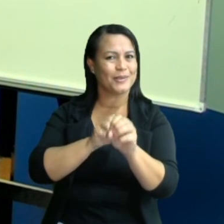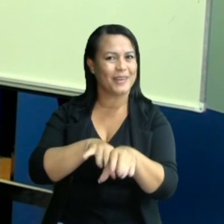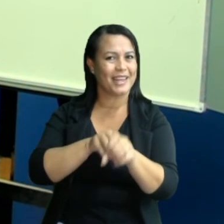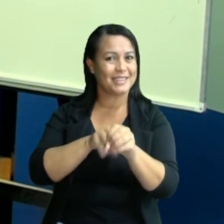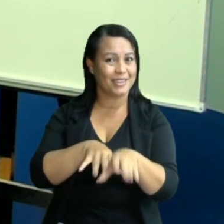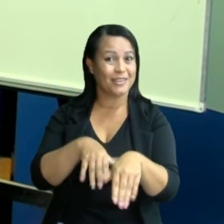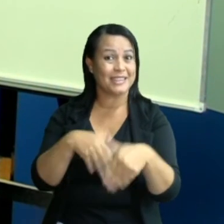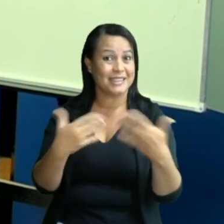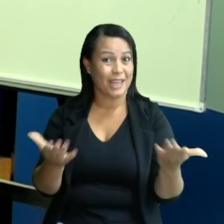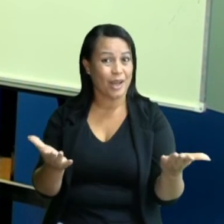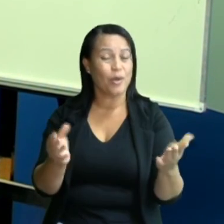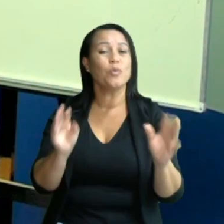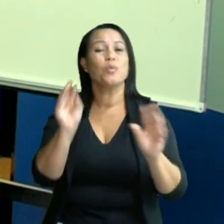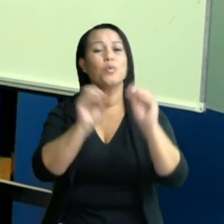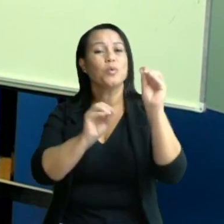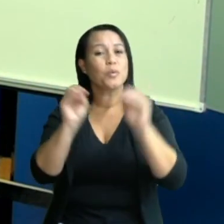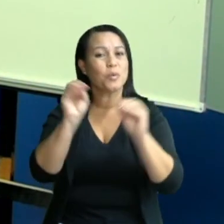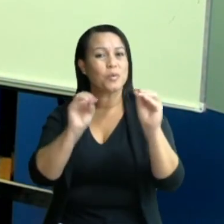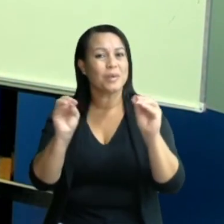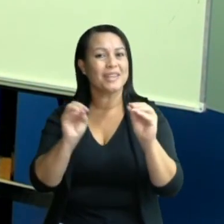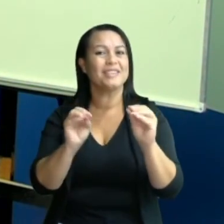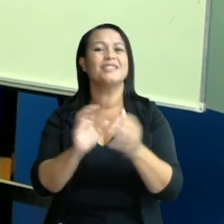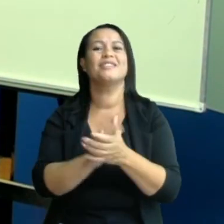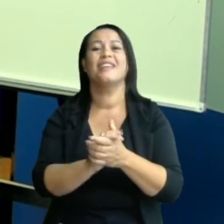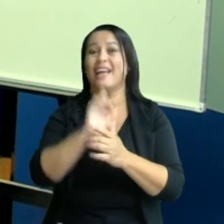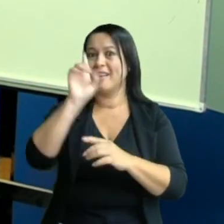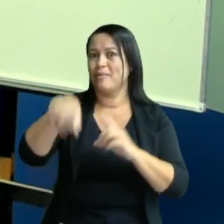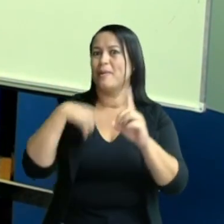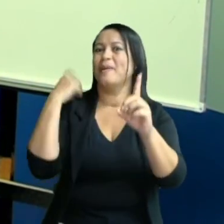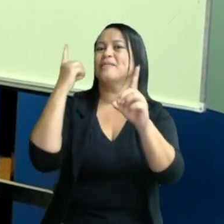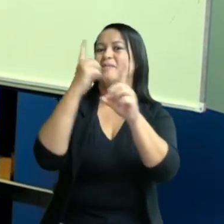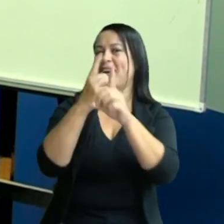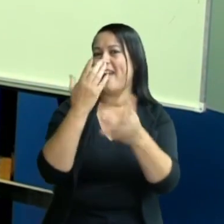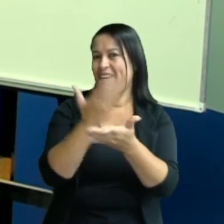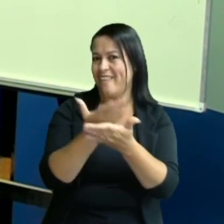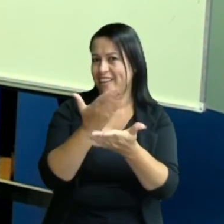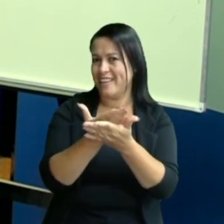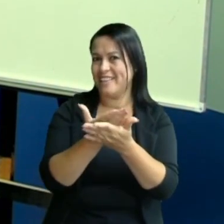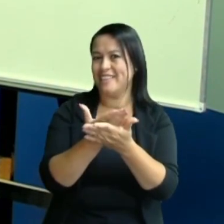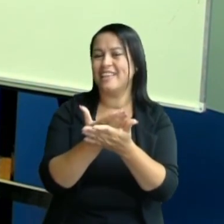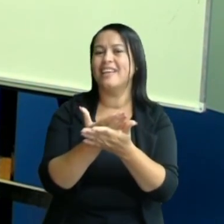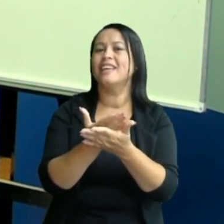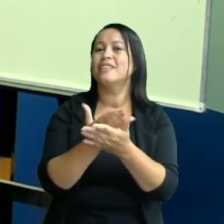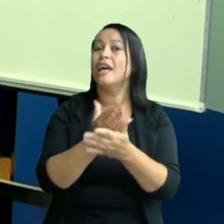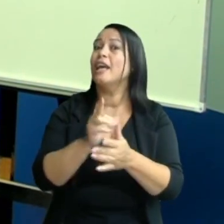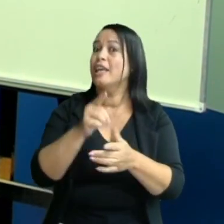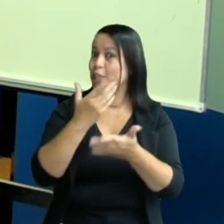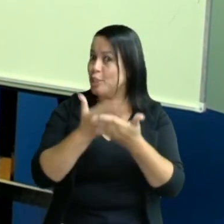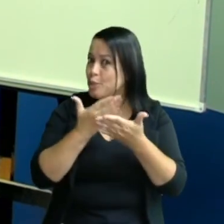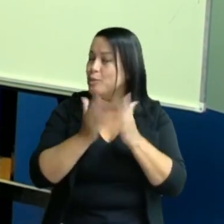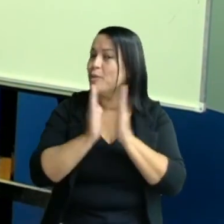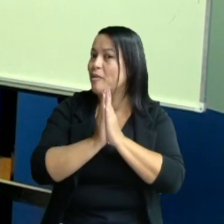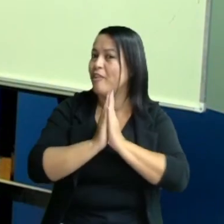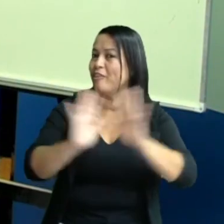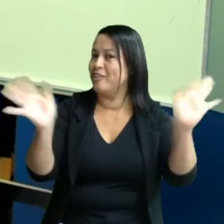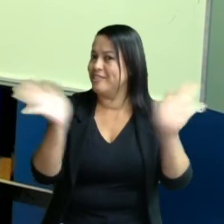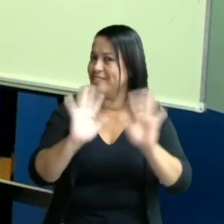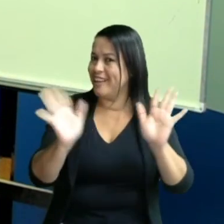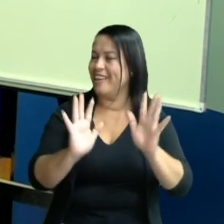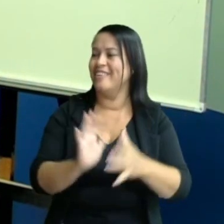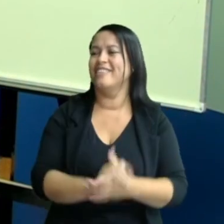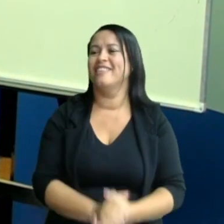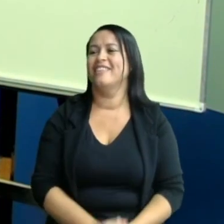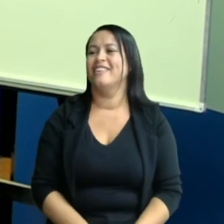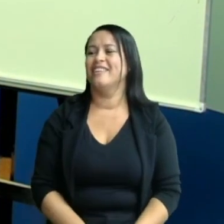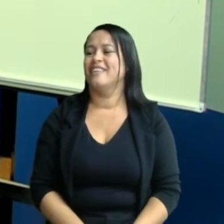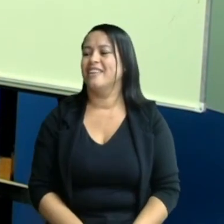educação. Então, beijo, até nossa próxima aula e estudem. Tchau!